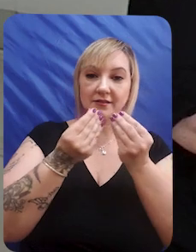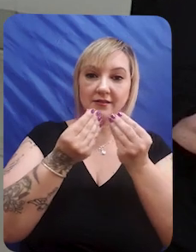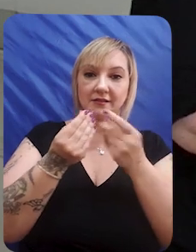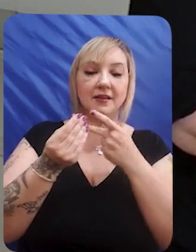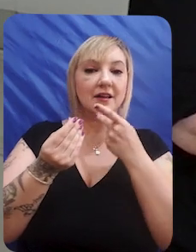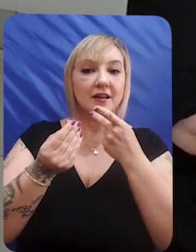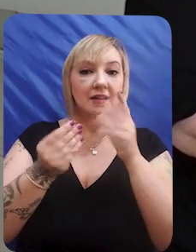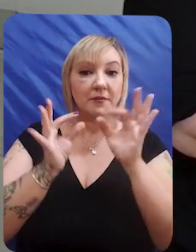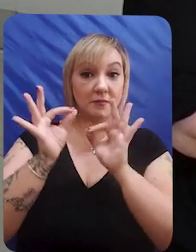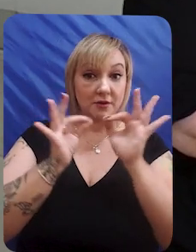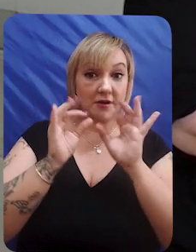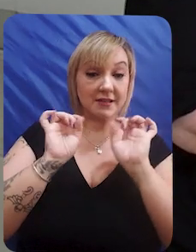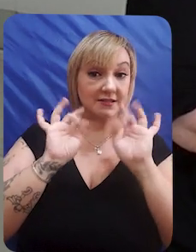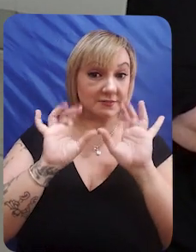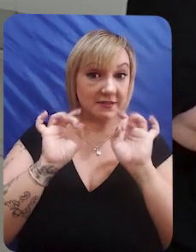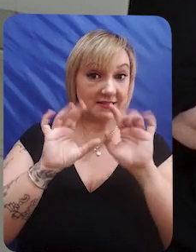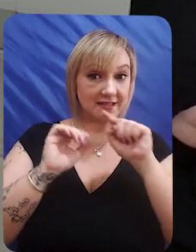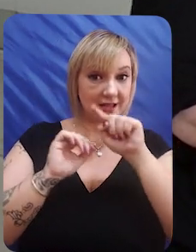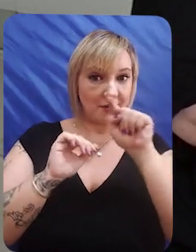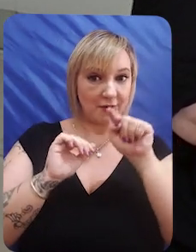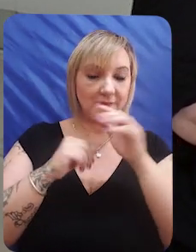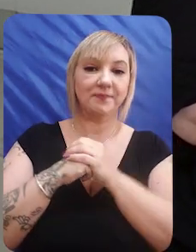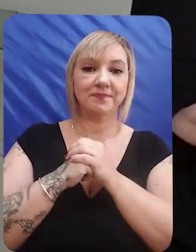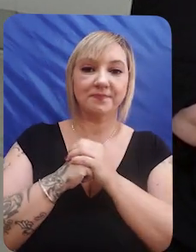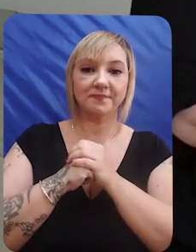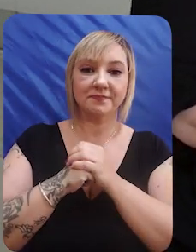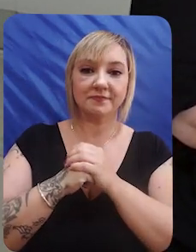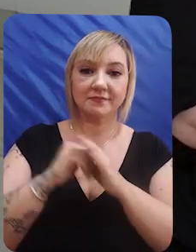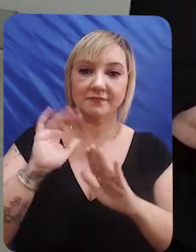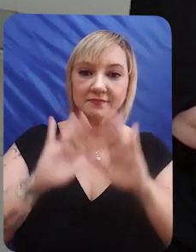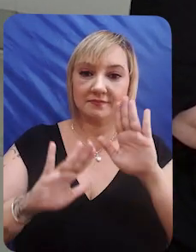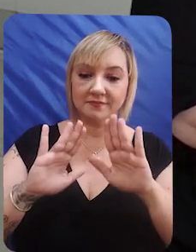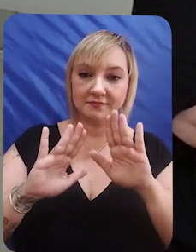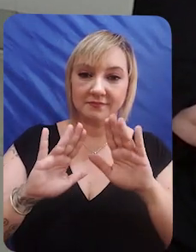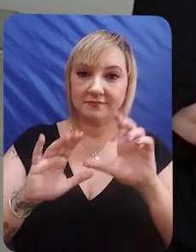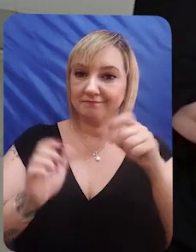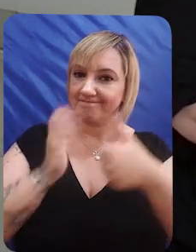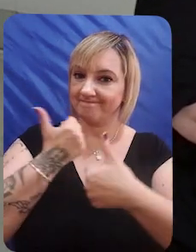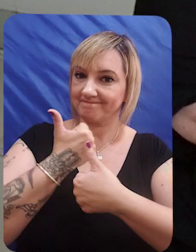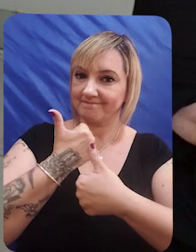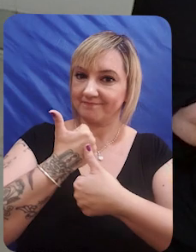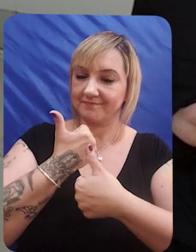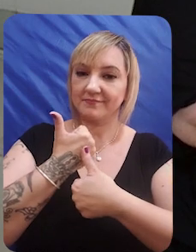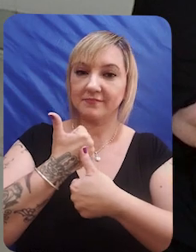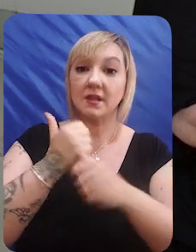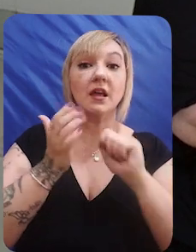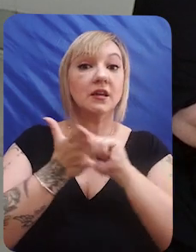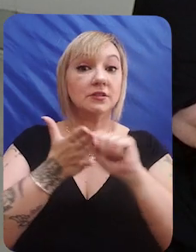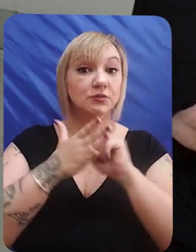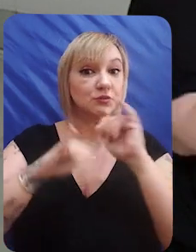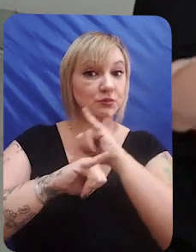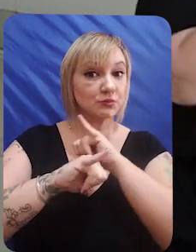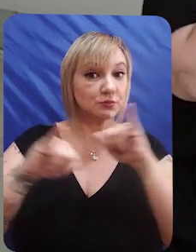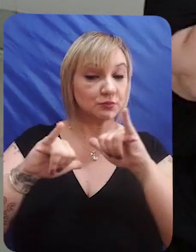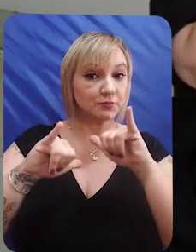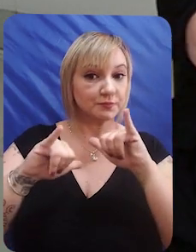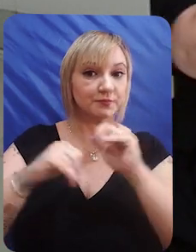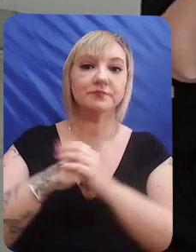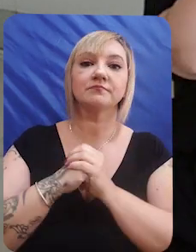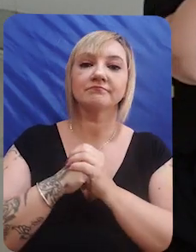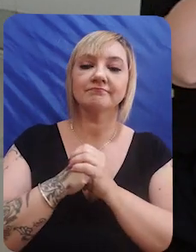estava aqui preparando esse programa especial para você. Aliás, vai dando seu like aí, viu? Se inscreva, divulgue, compartilhe, que você não